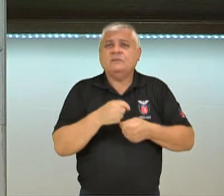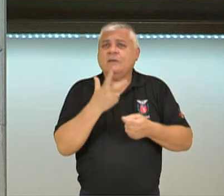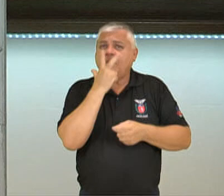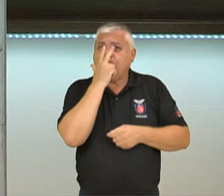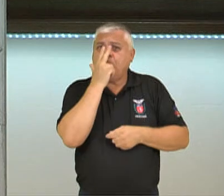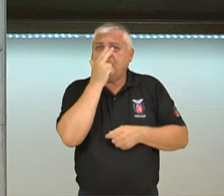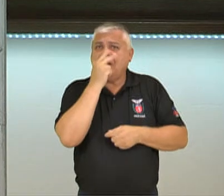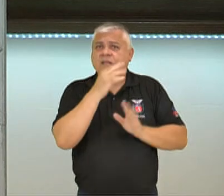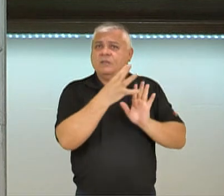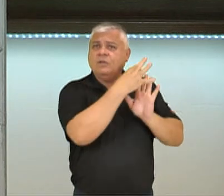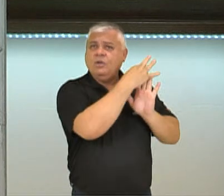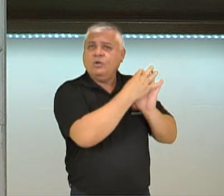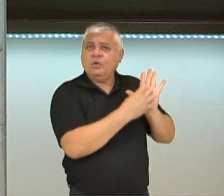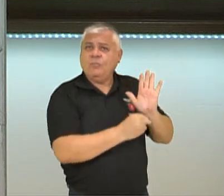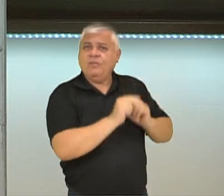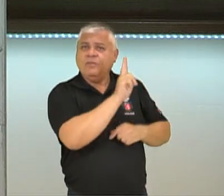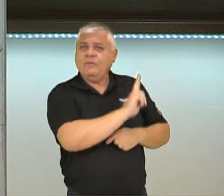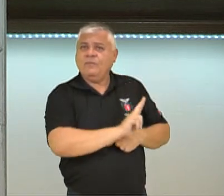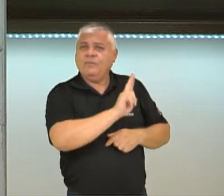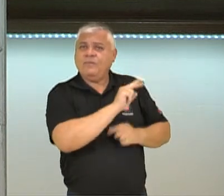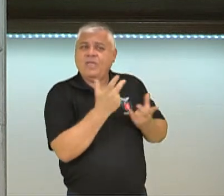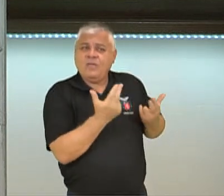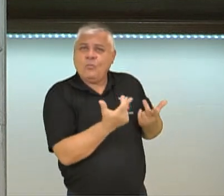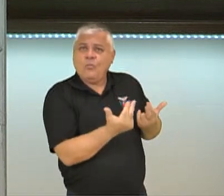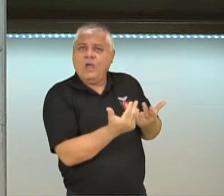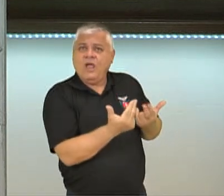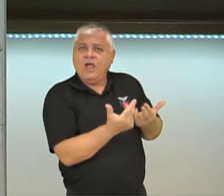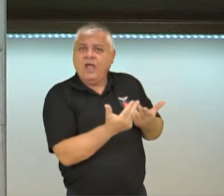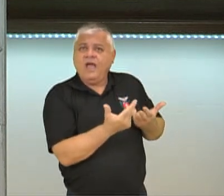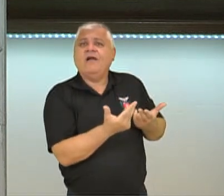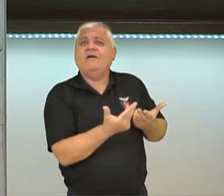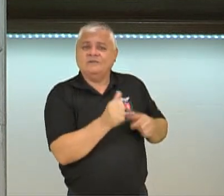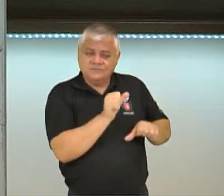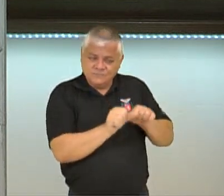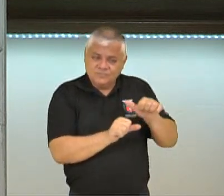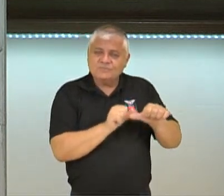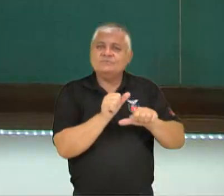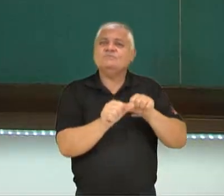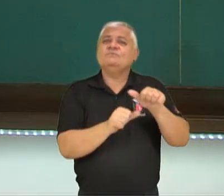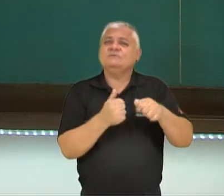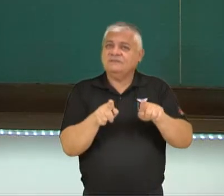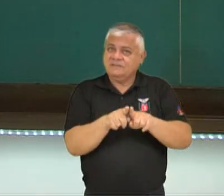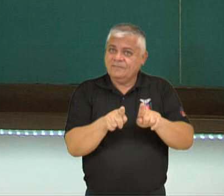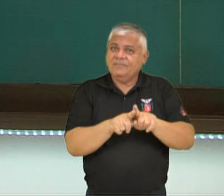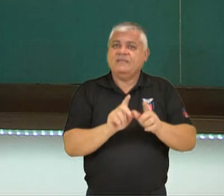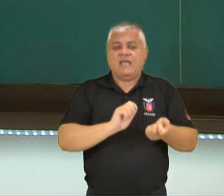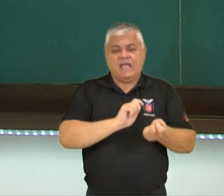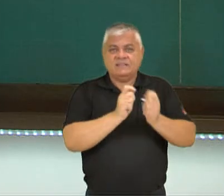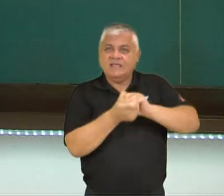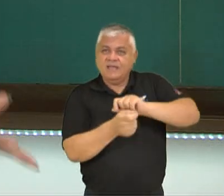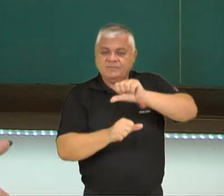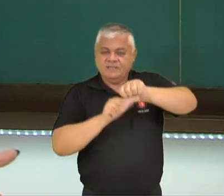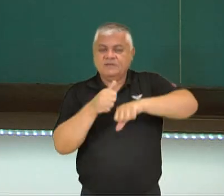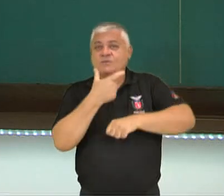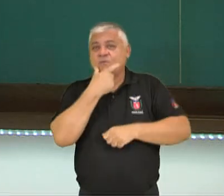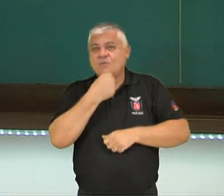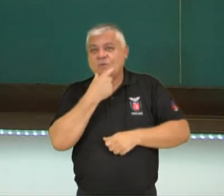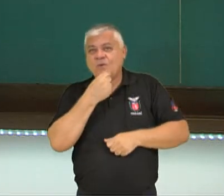ela vai utilizar muito dessas ideias de uma maneira transformada, porque ao longo dos séculos o